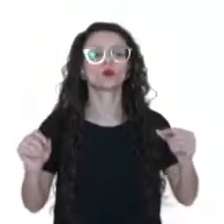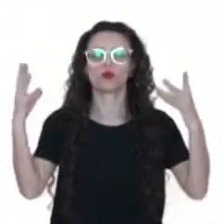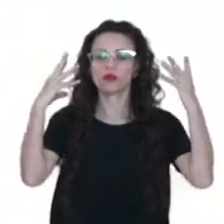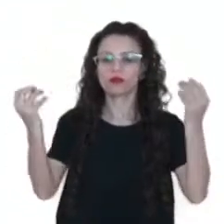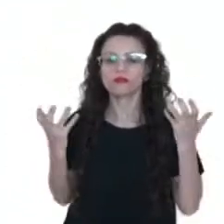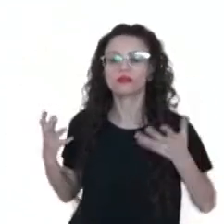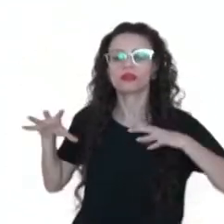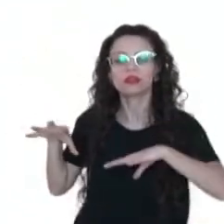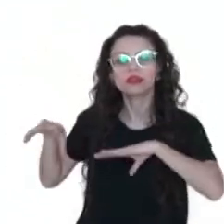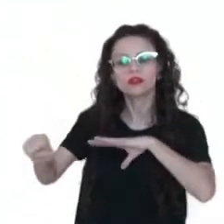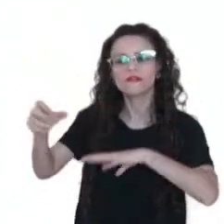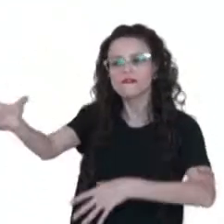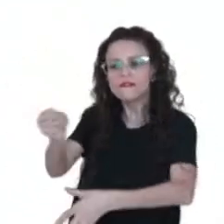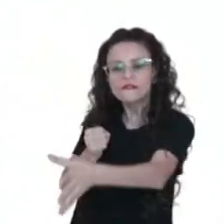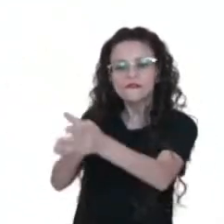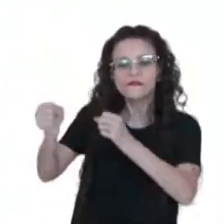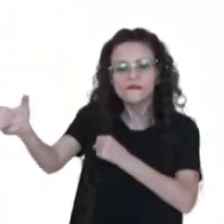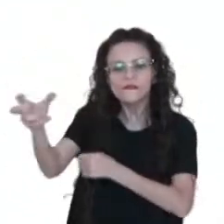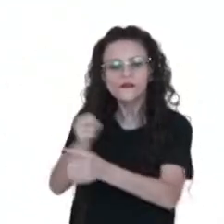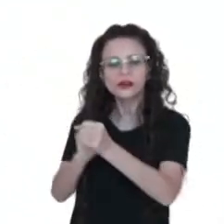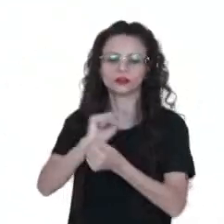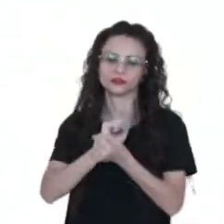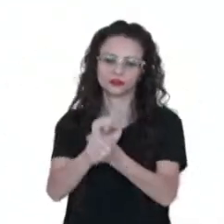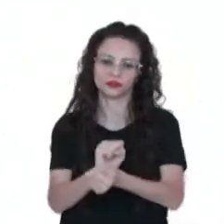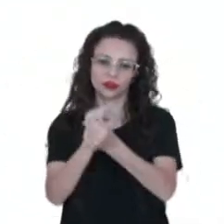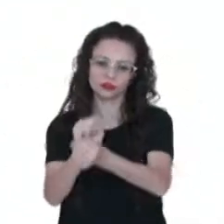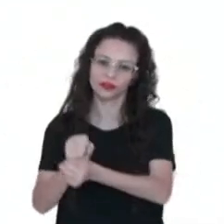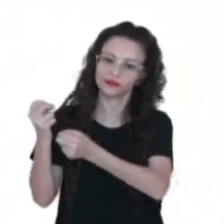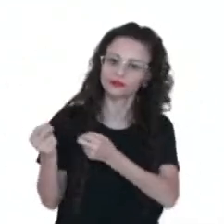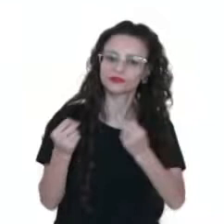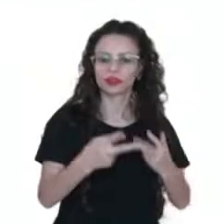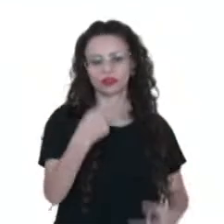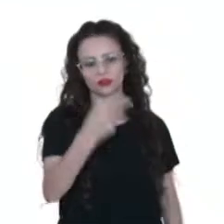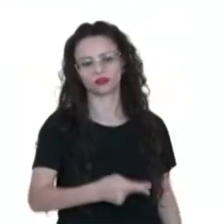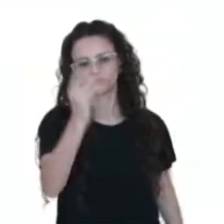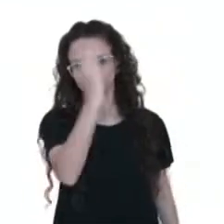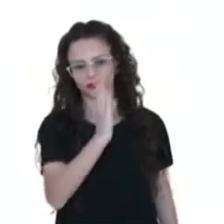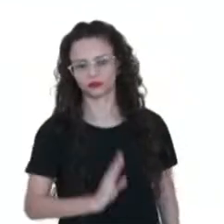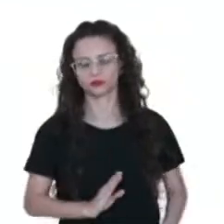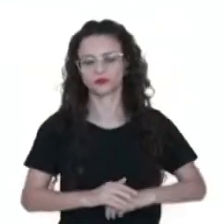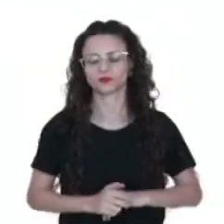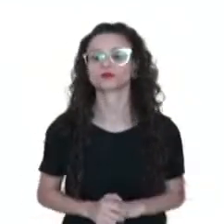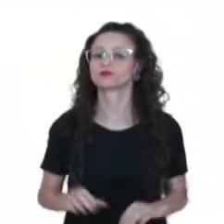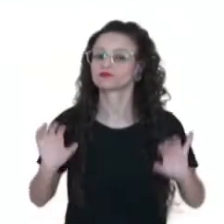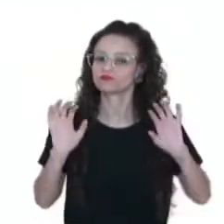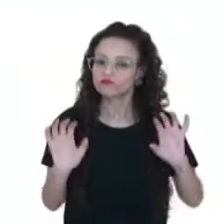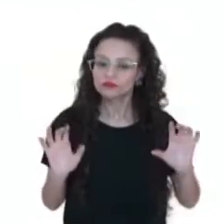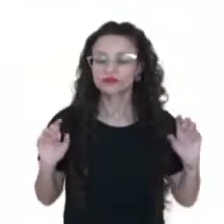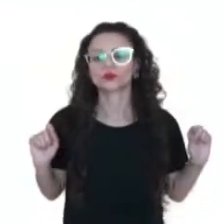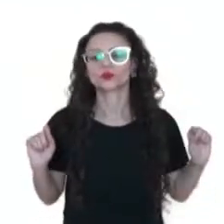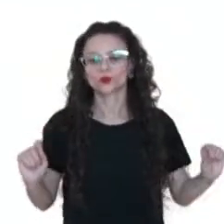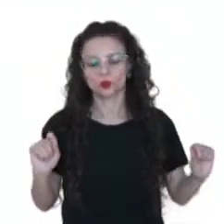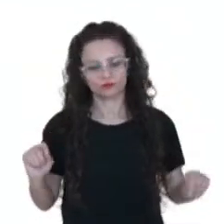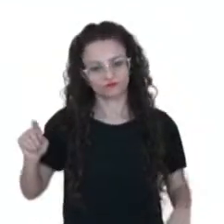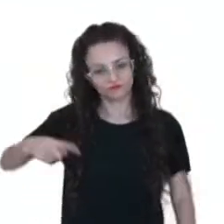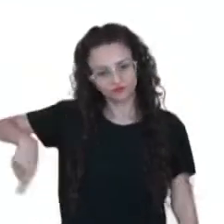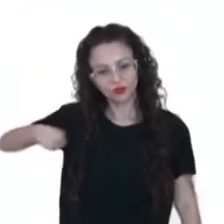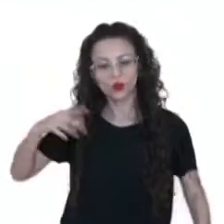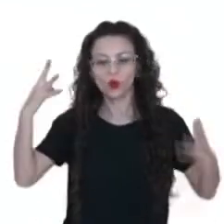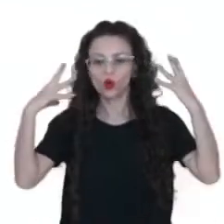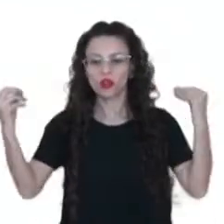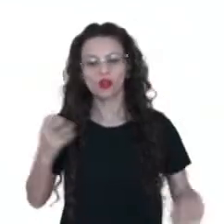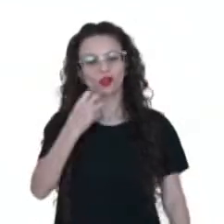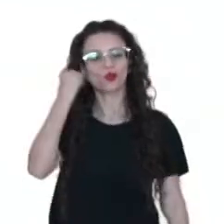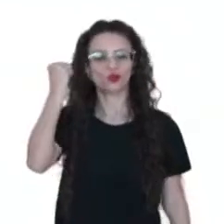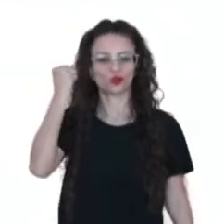queriam conseguir pessoas para escravizá-las e vendê-las ao Brasil. Assim, os holandeses lucrariam com